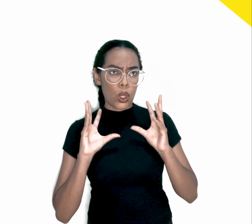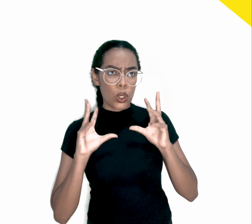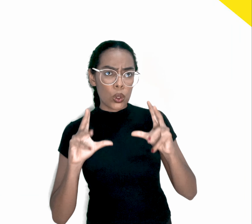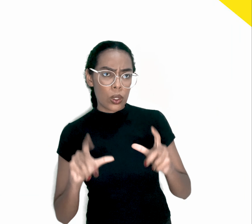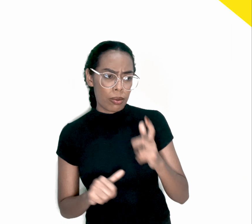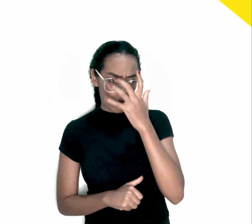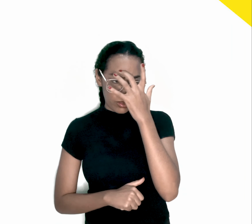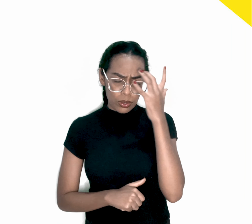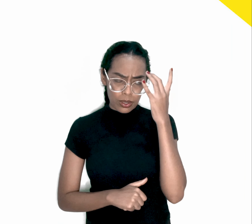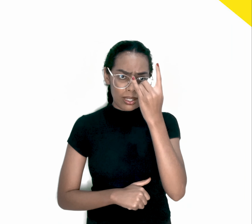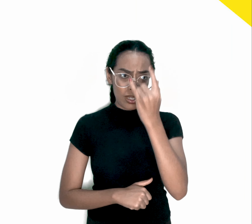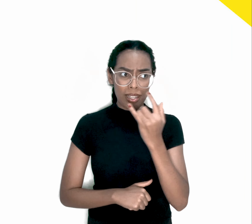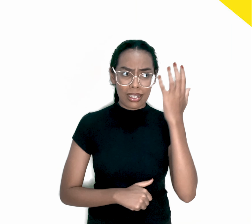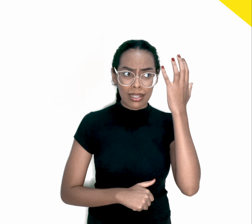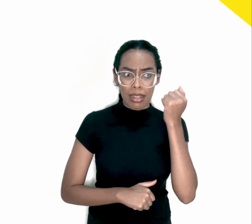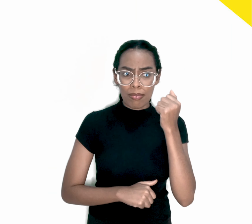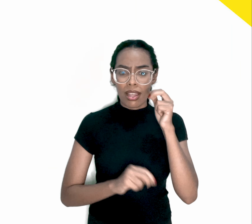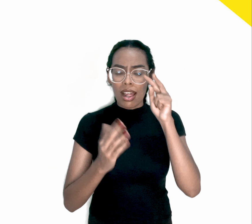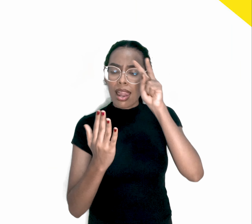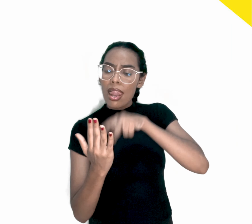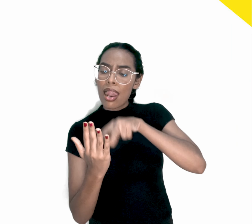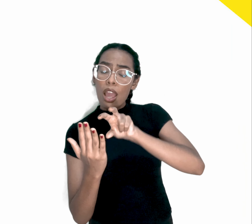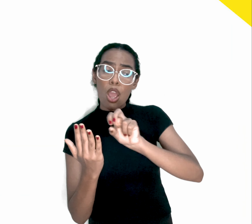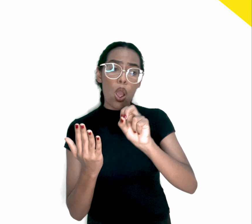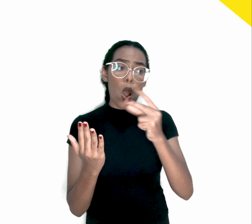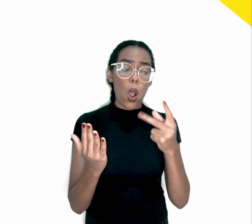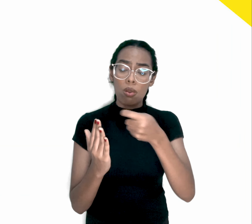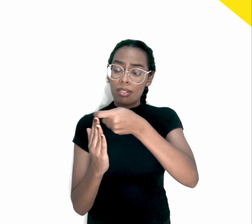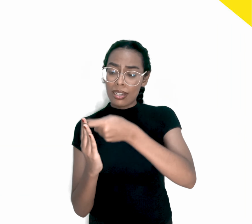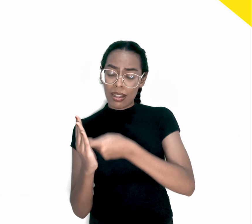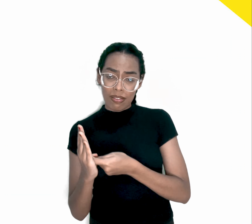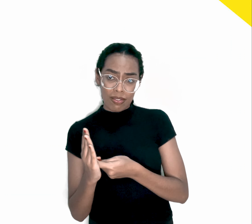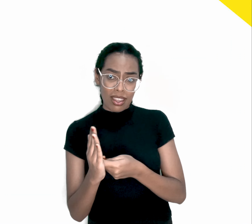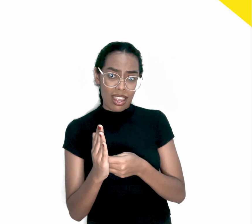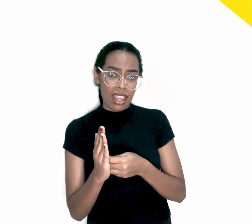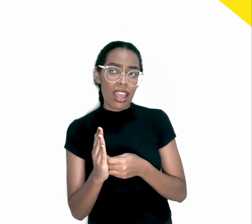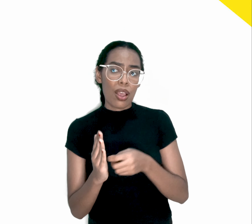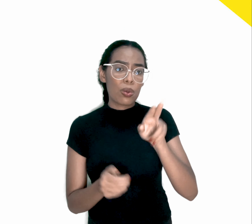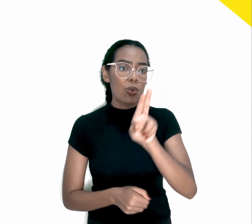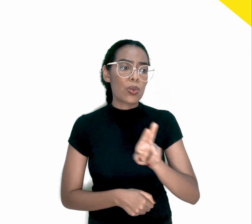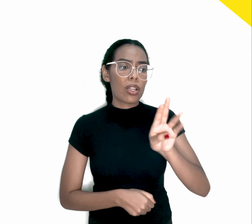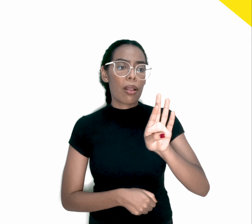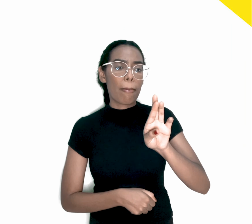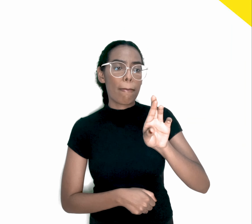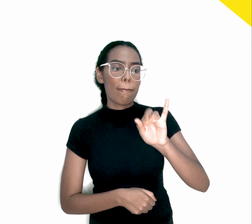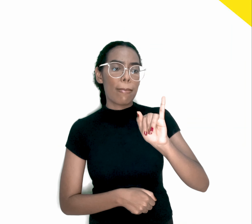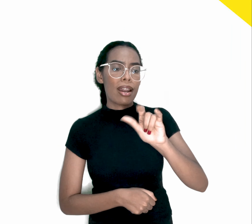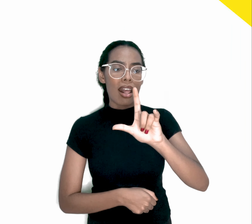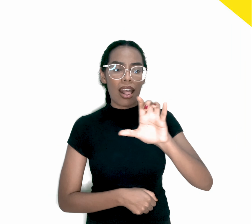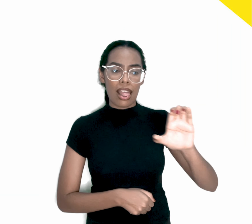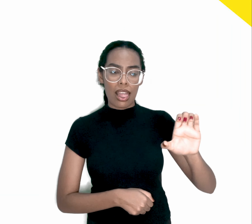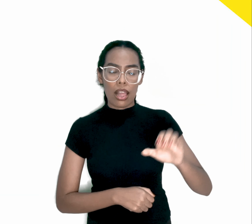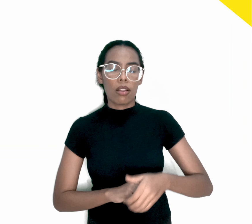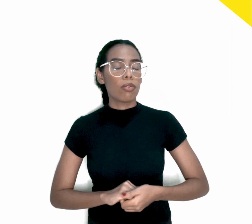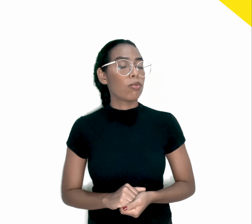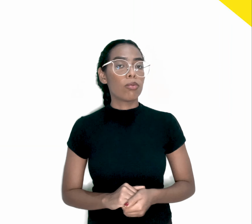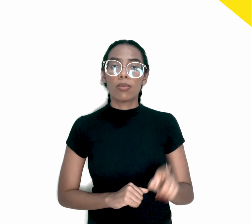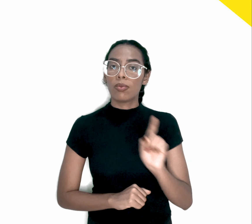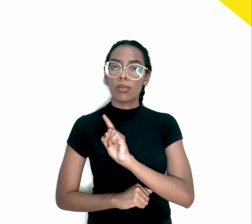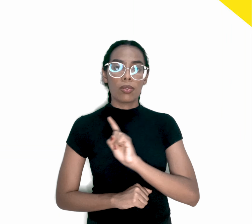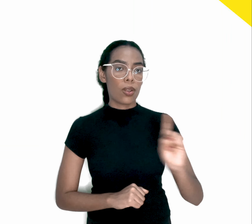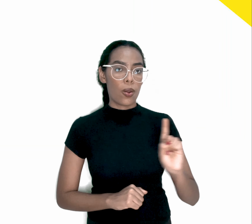Todas as pessoas cegas sabem ler e escrever em braile? Não, nem toda pessoa com deficiência visual lê